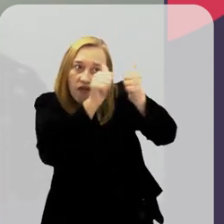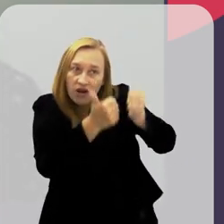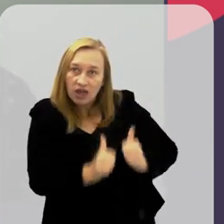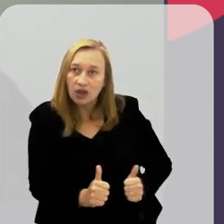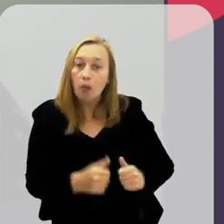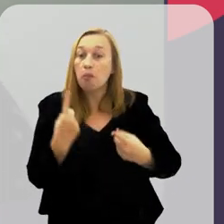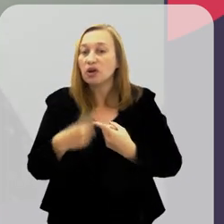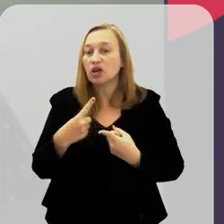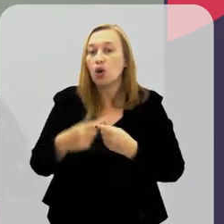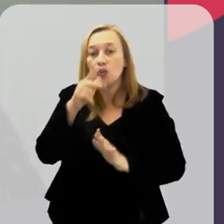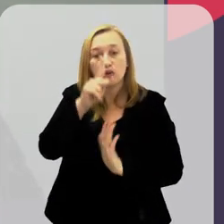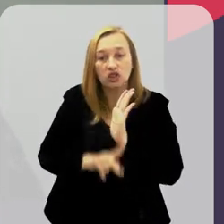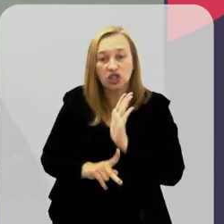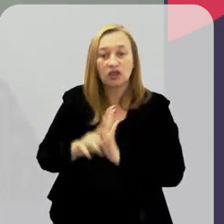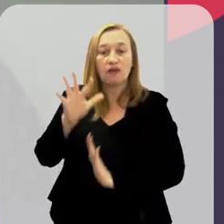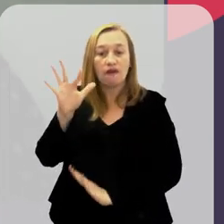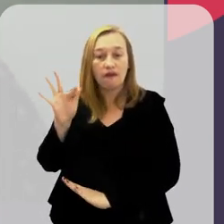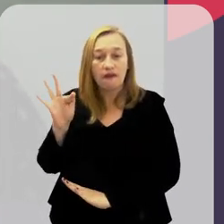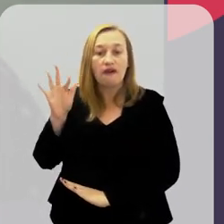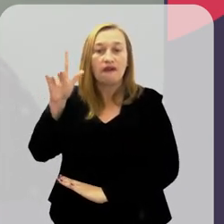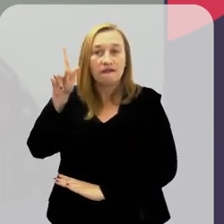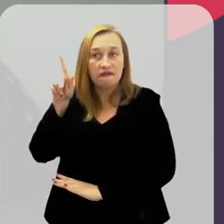Porque o projeto FAPERJ